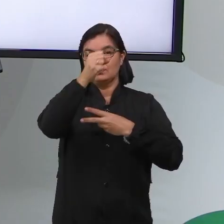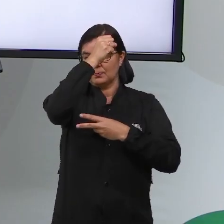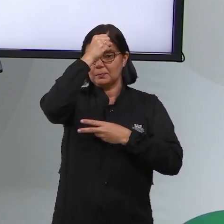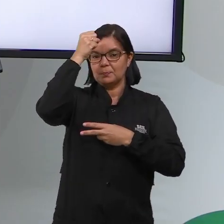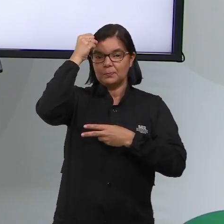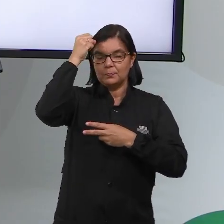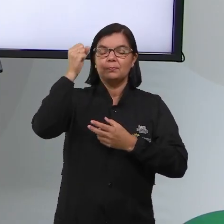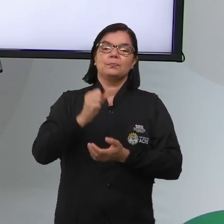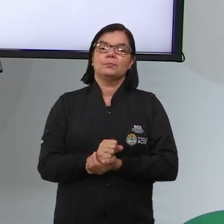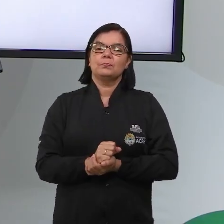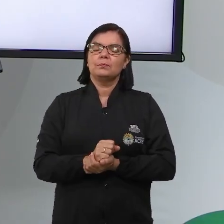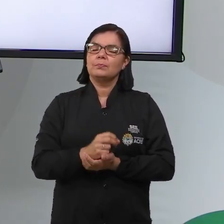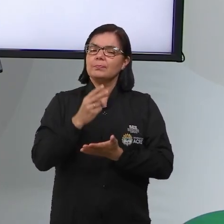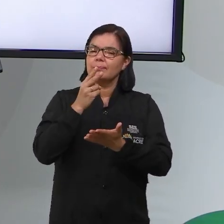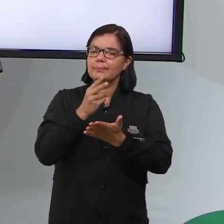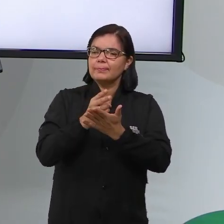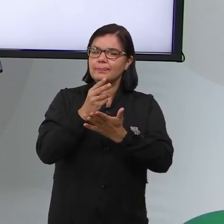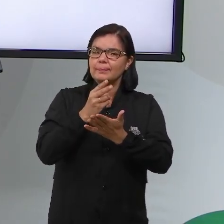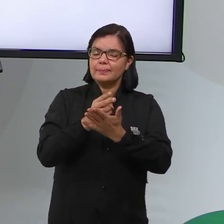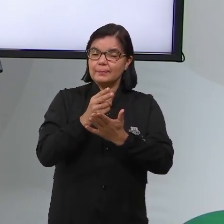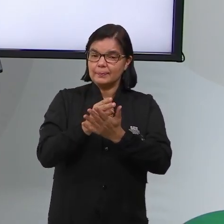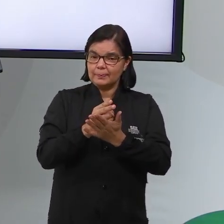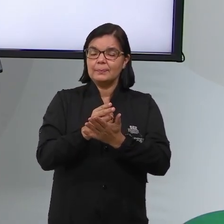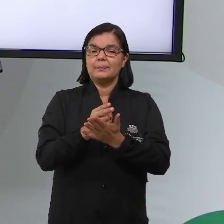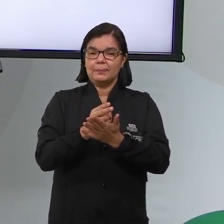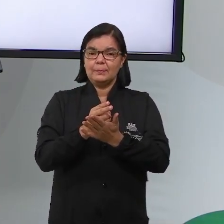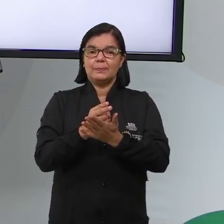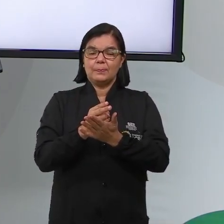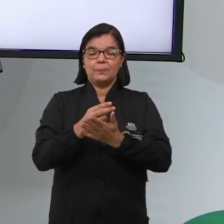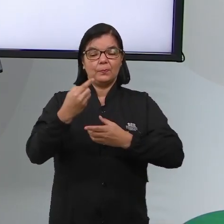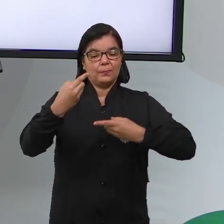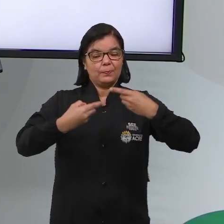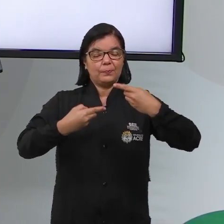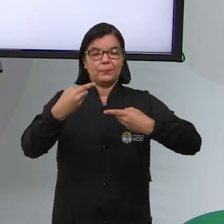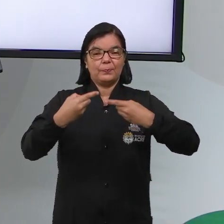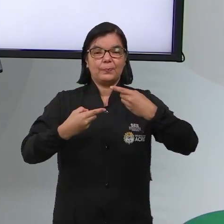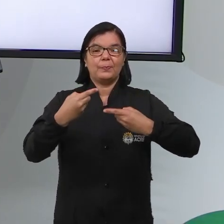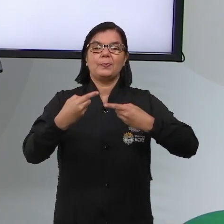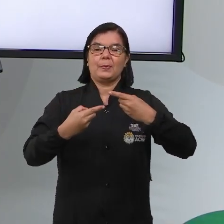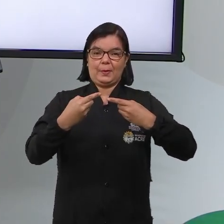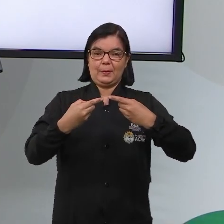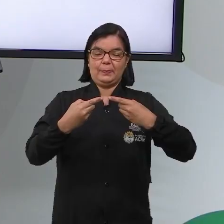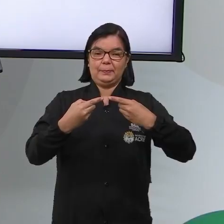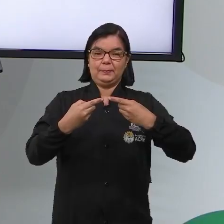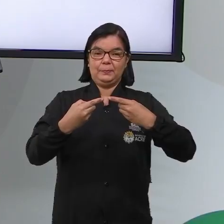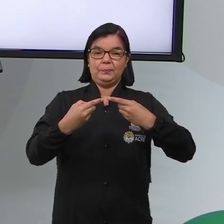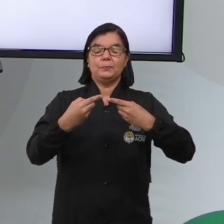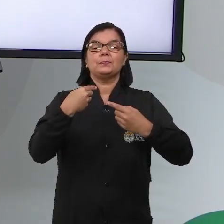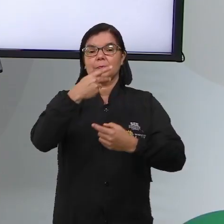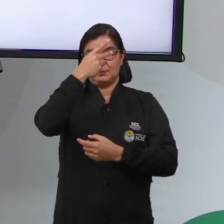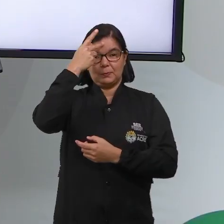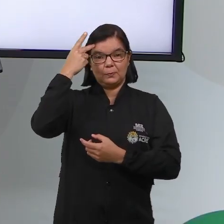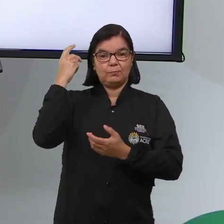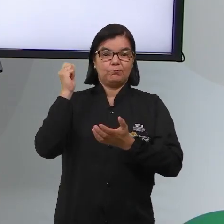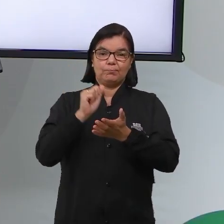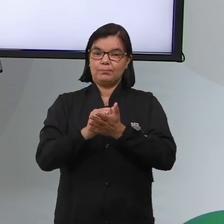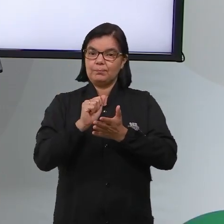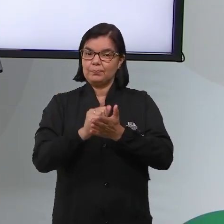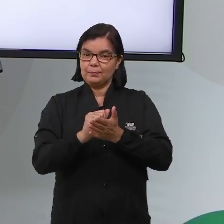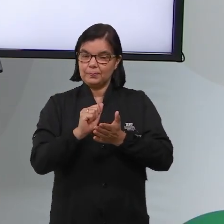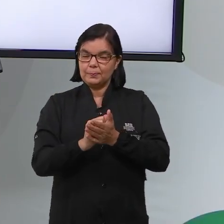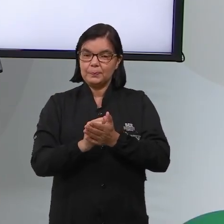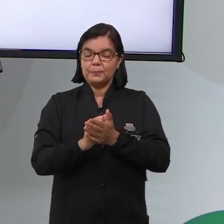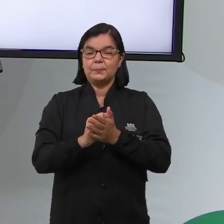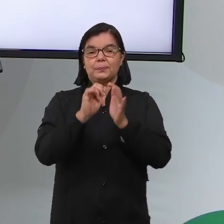sociologia, frequentemente, digamos assim, discutidos entre os autores.